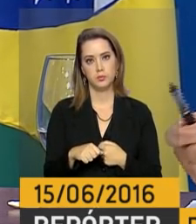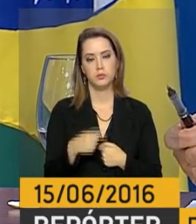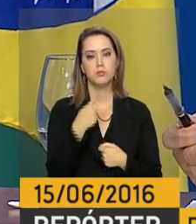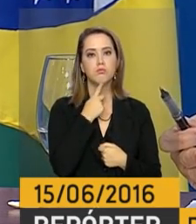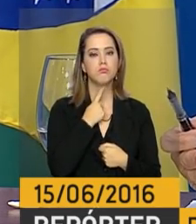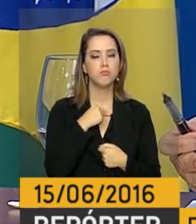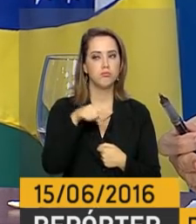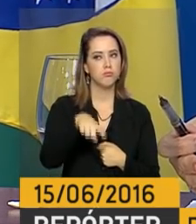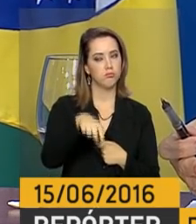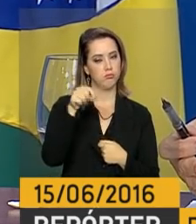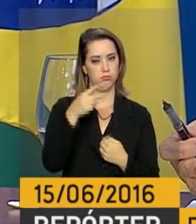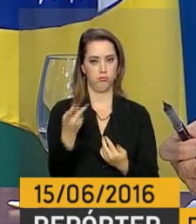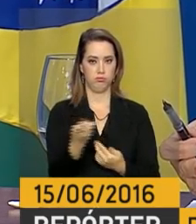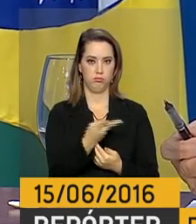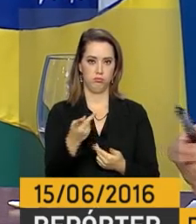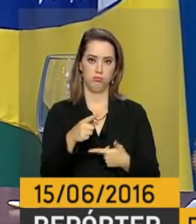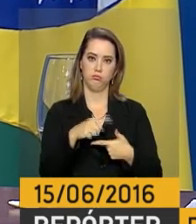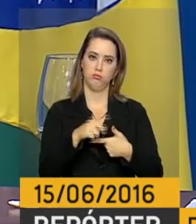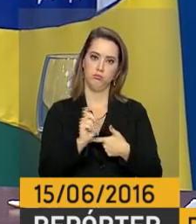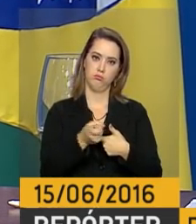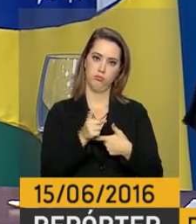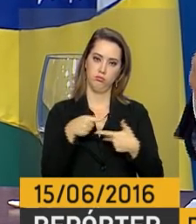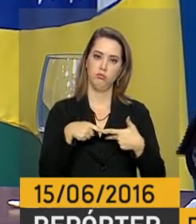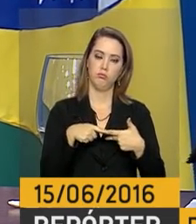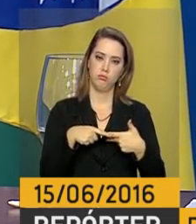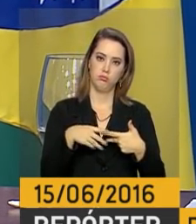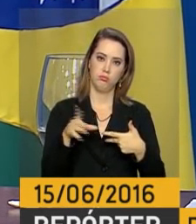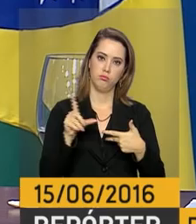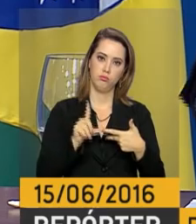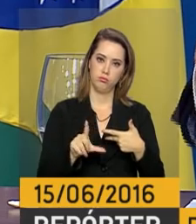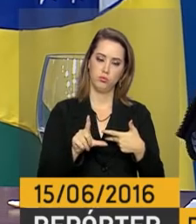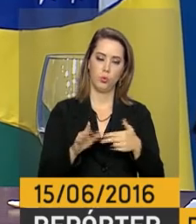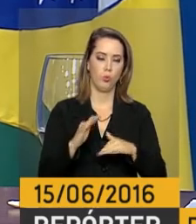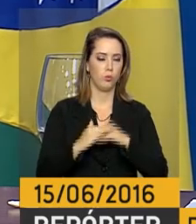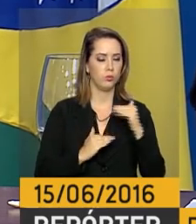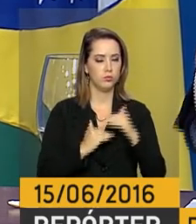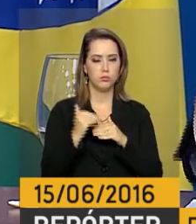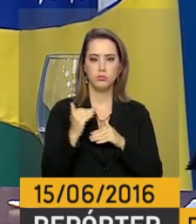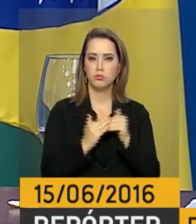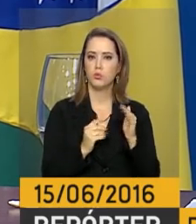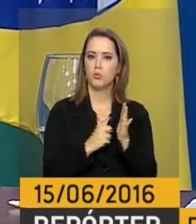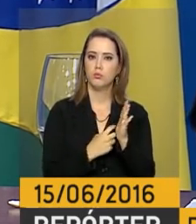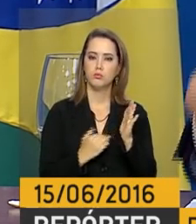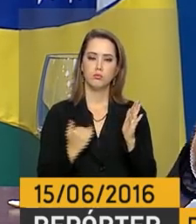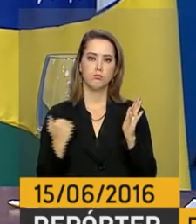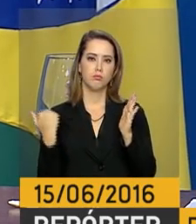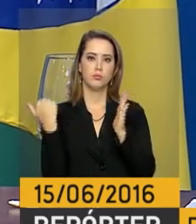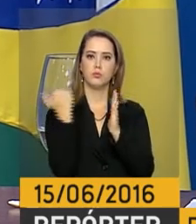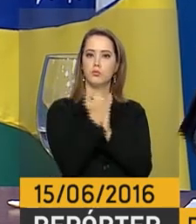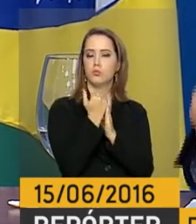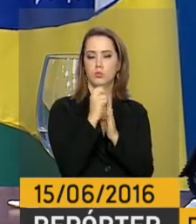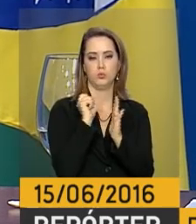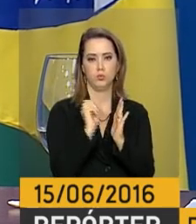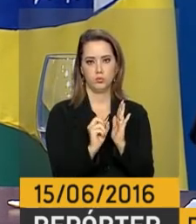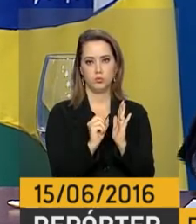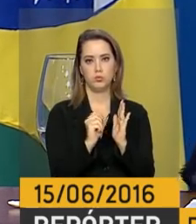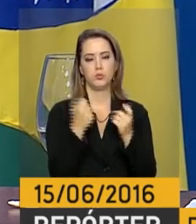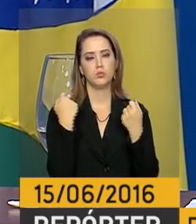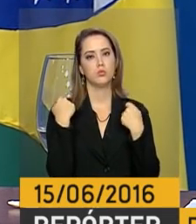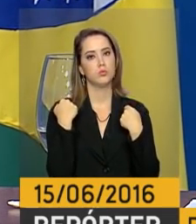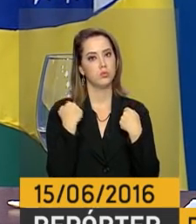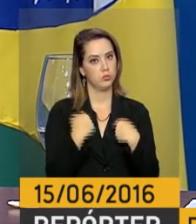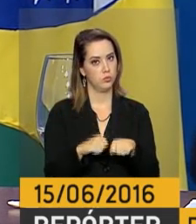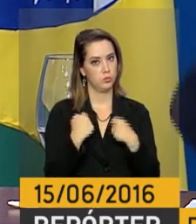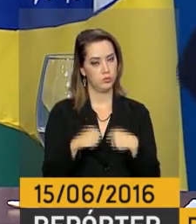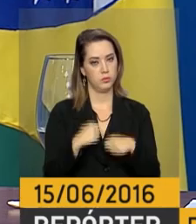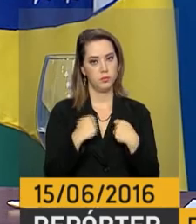a que qualquerumento de despesa, inclusive índices de aumento de salários ou criações de